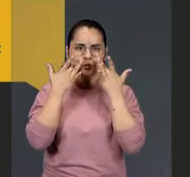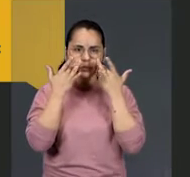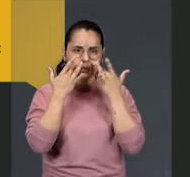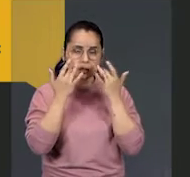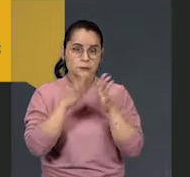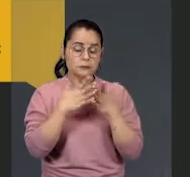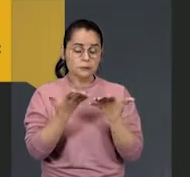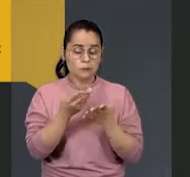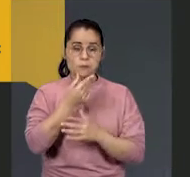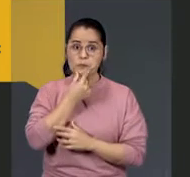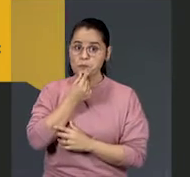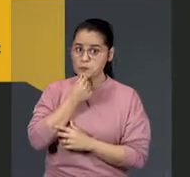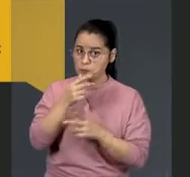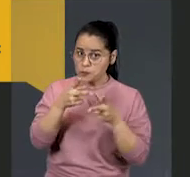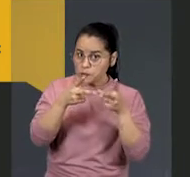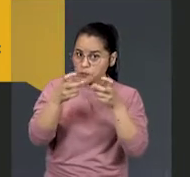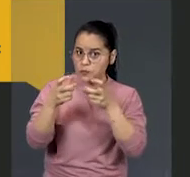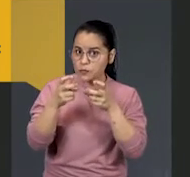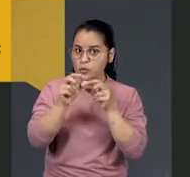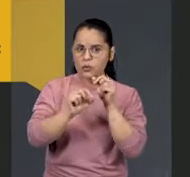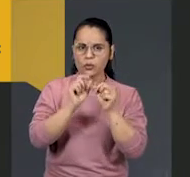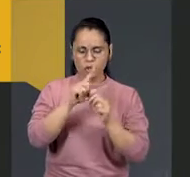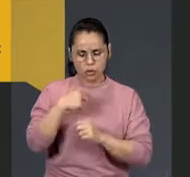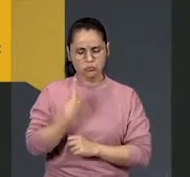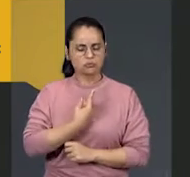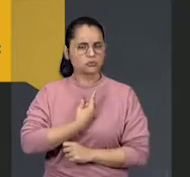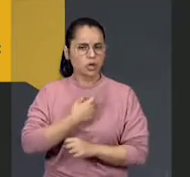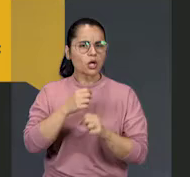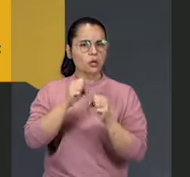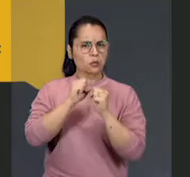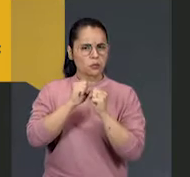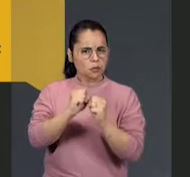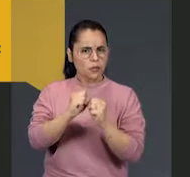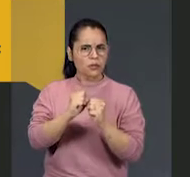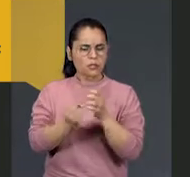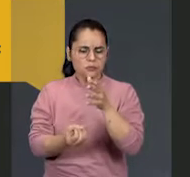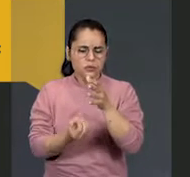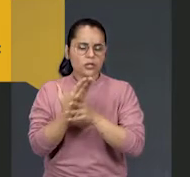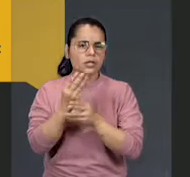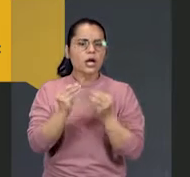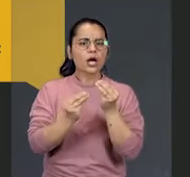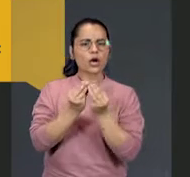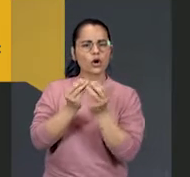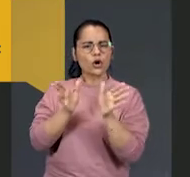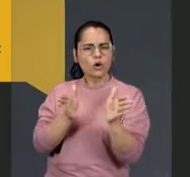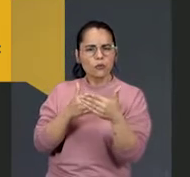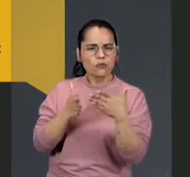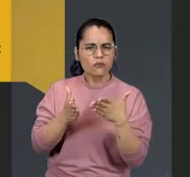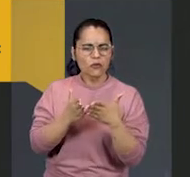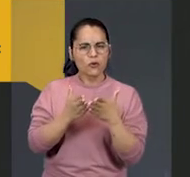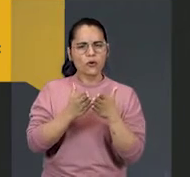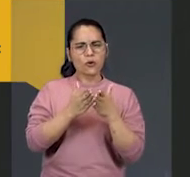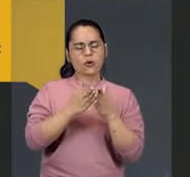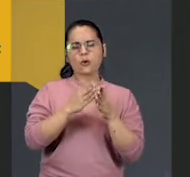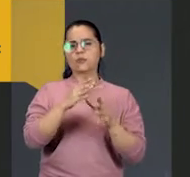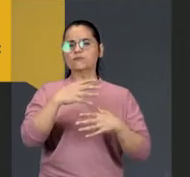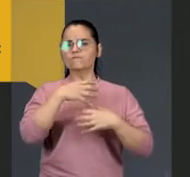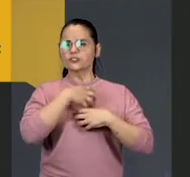Ele percebeu que podemos criar formas geométricas com os movimentos dos nossos